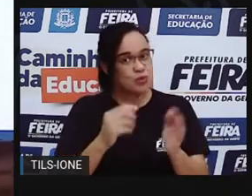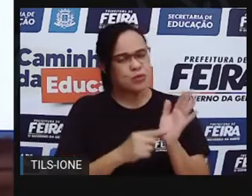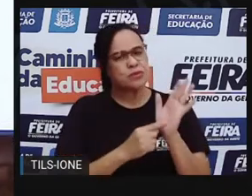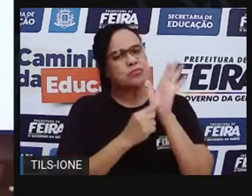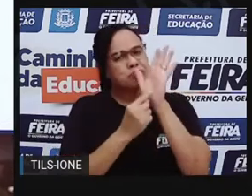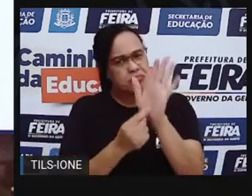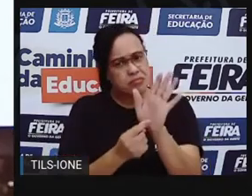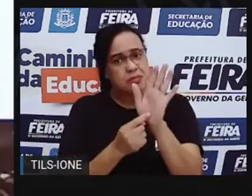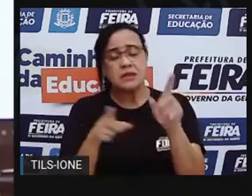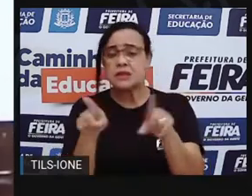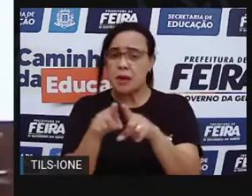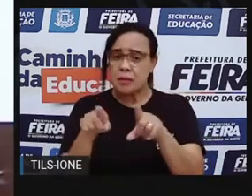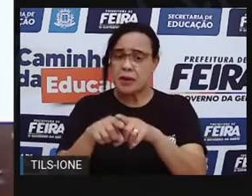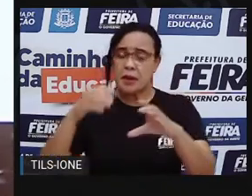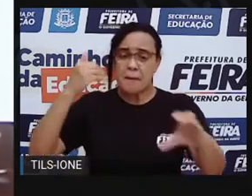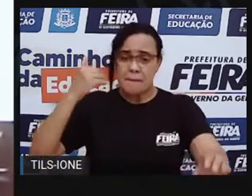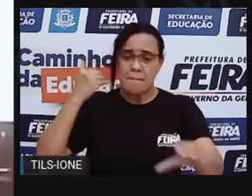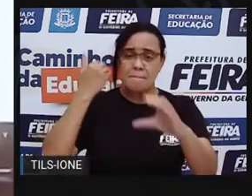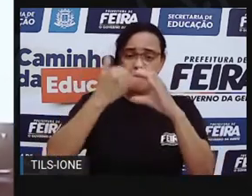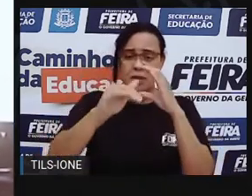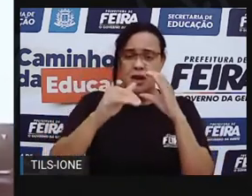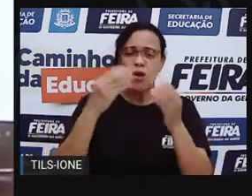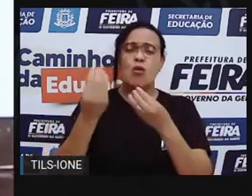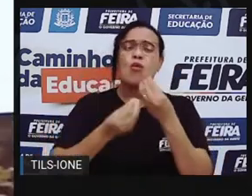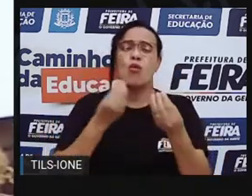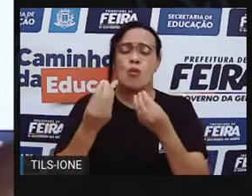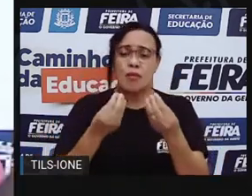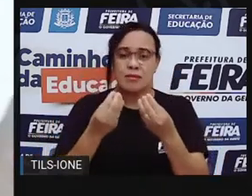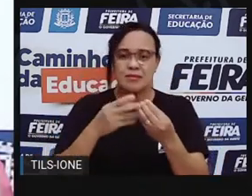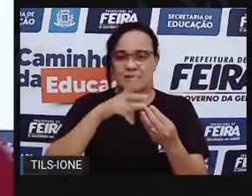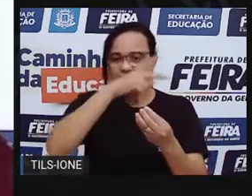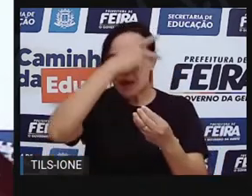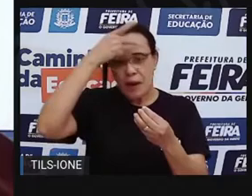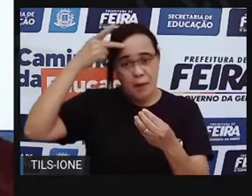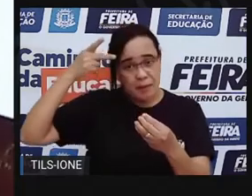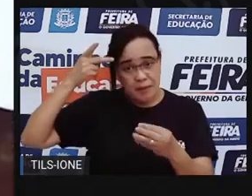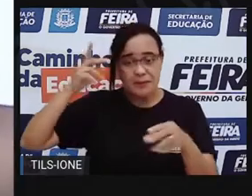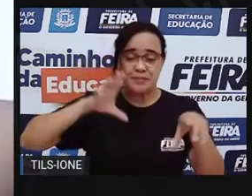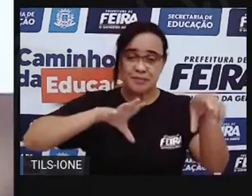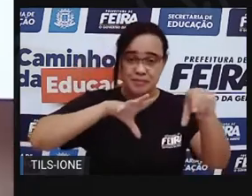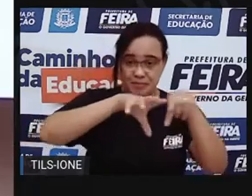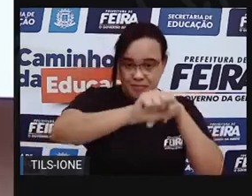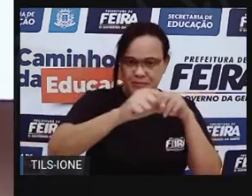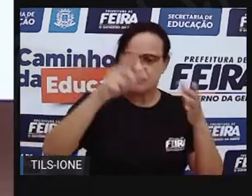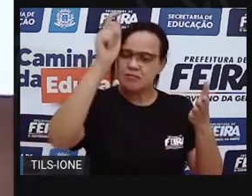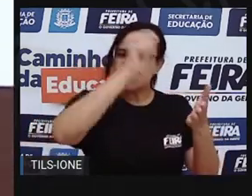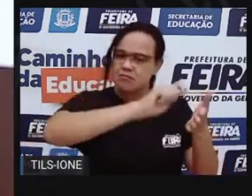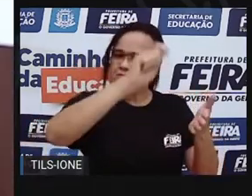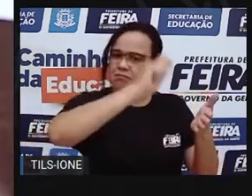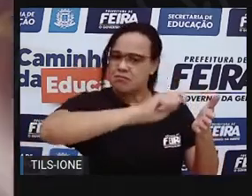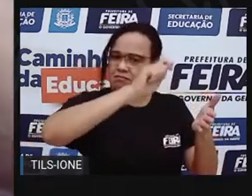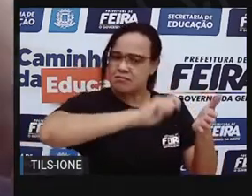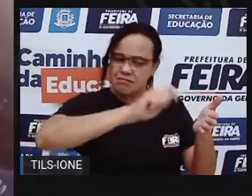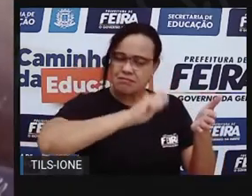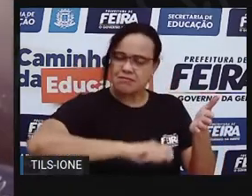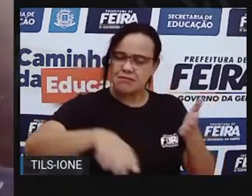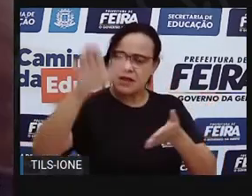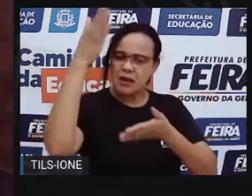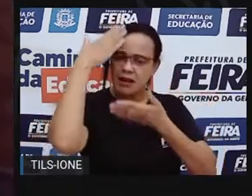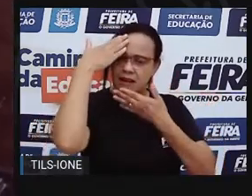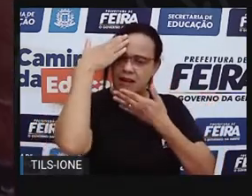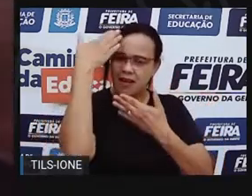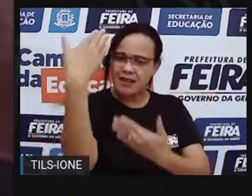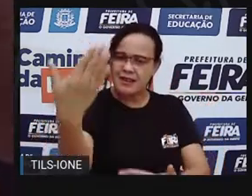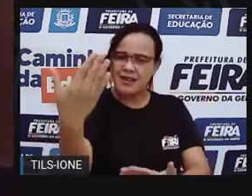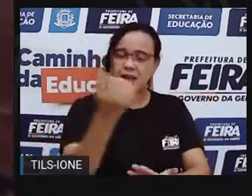uma mensagem. É verdade. A pessoa que está se formando escreveu uma mensagem de agradecimento